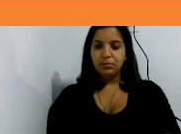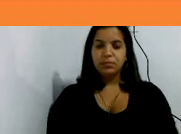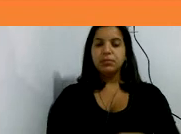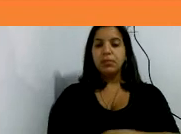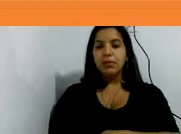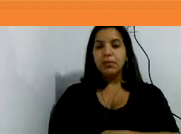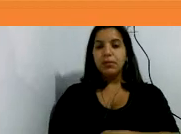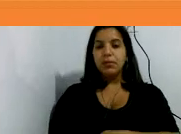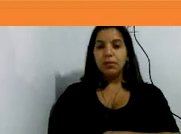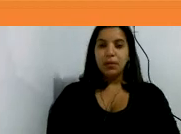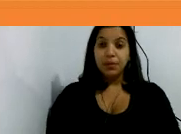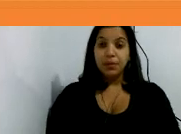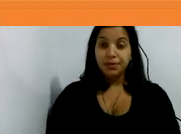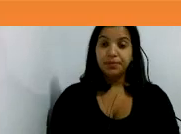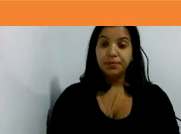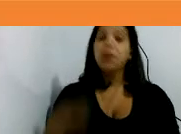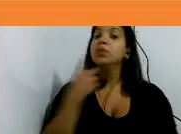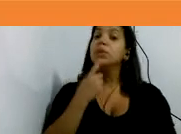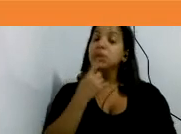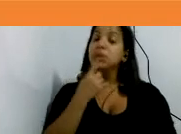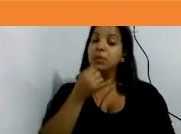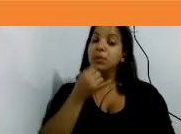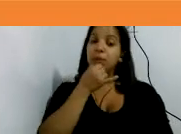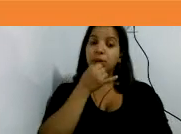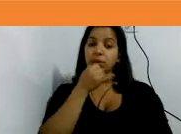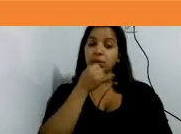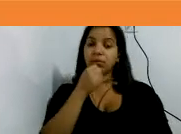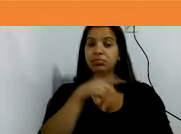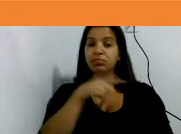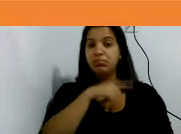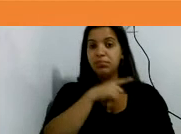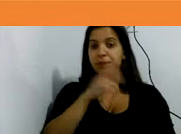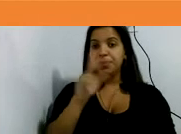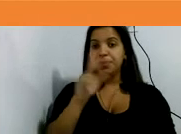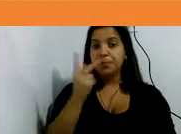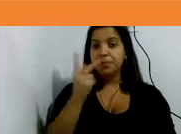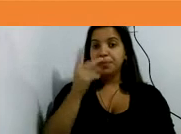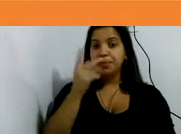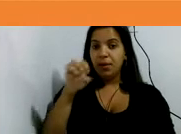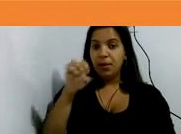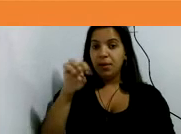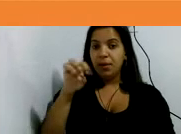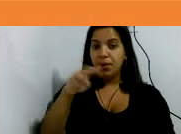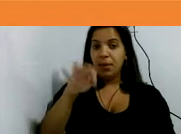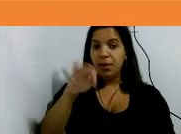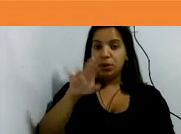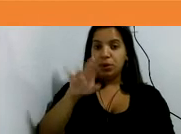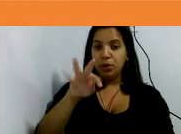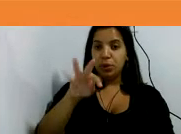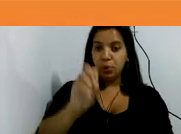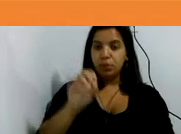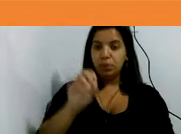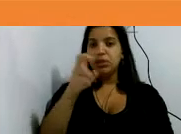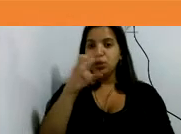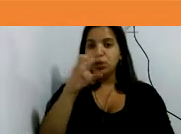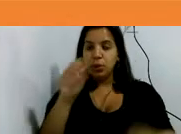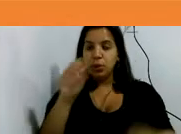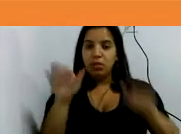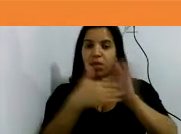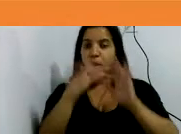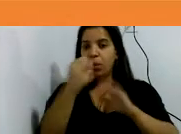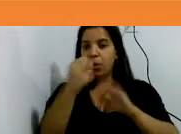Então, é aquela bolsa de sangue em que a gente tem hematócrito entre 50% e 80%, ou seja, predomínio